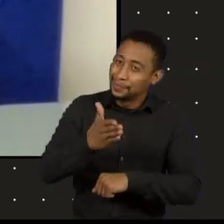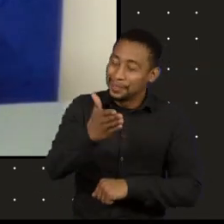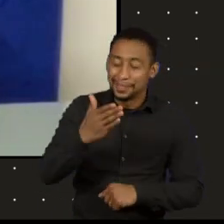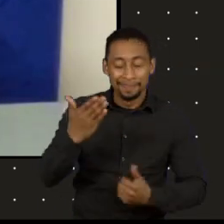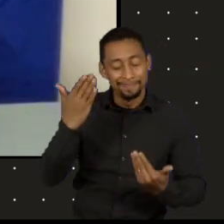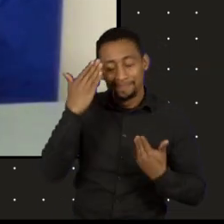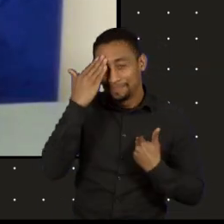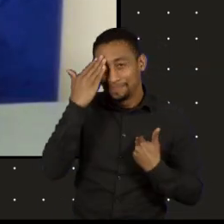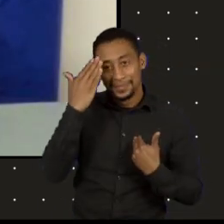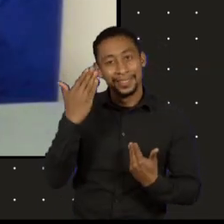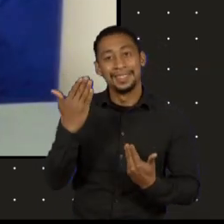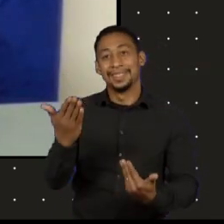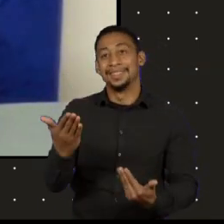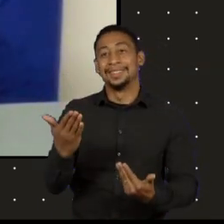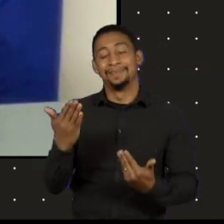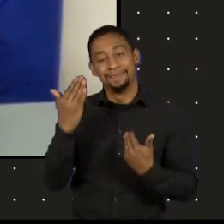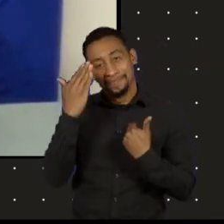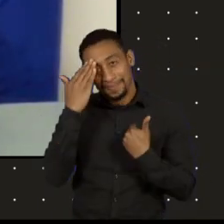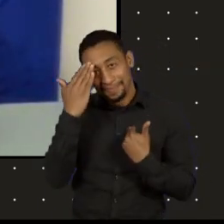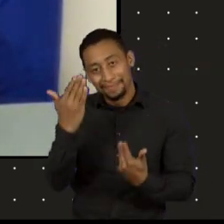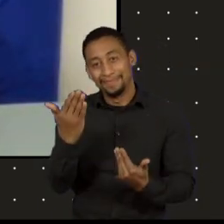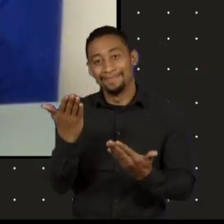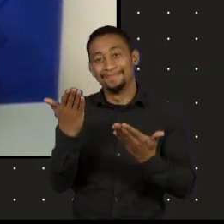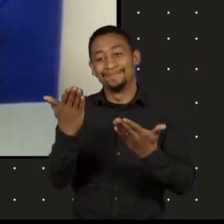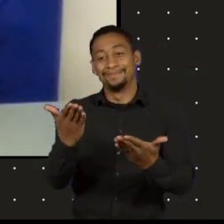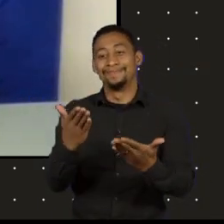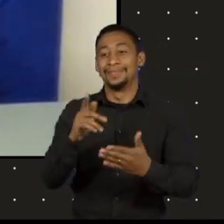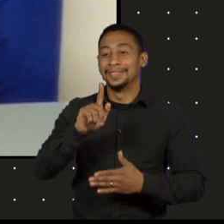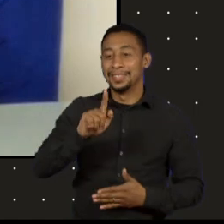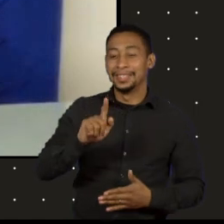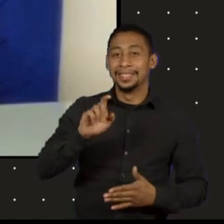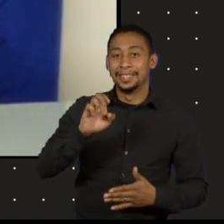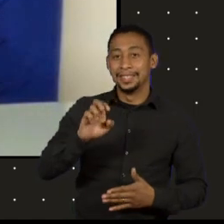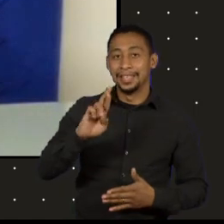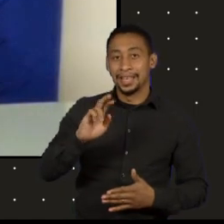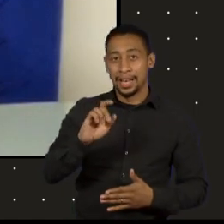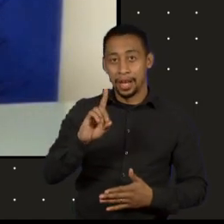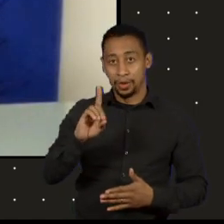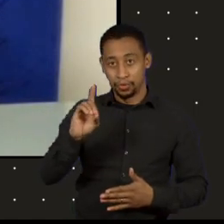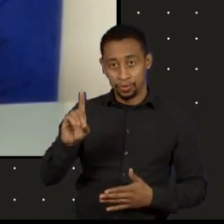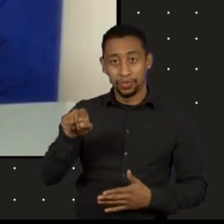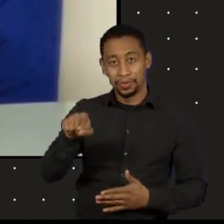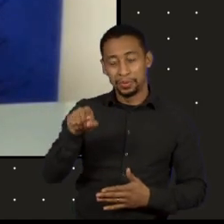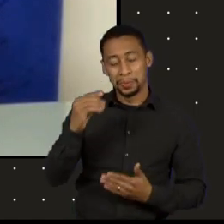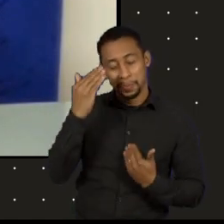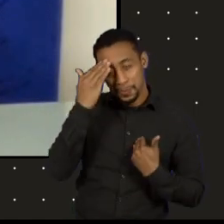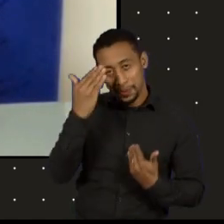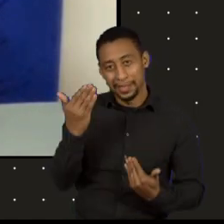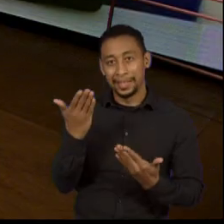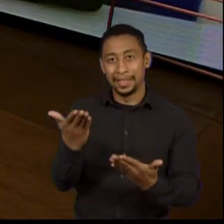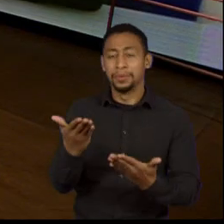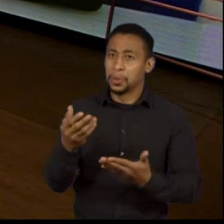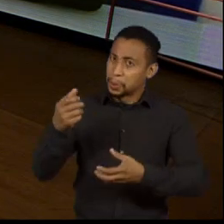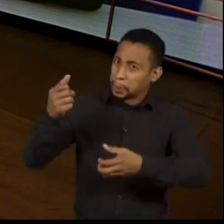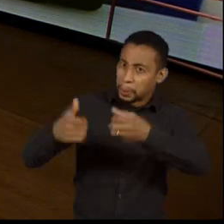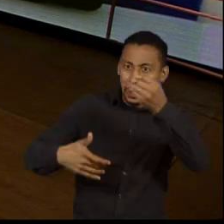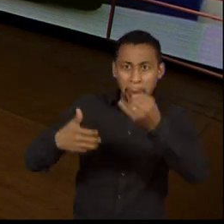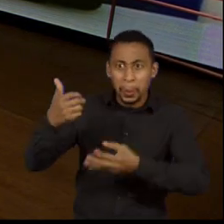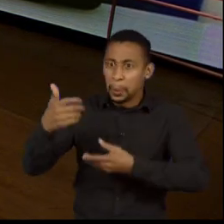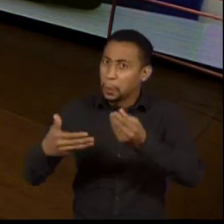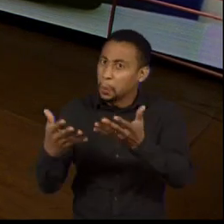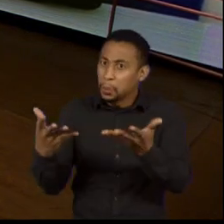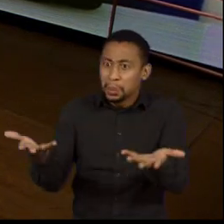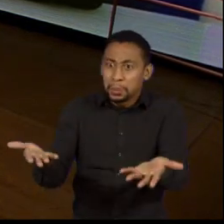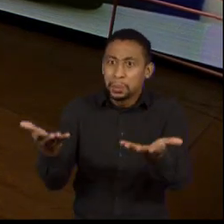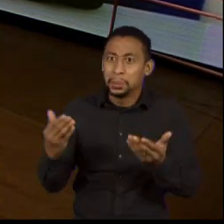Obrigada, obrigada a você. Obrigada a você, Geraldo. Obrigada. Mas é isso. Ele contou bastante, mas